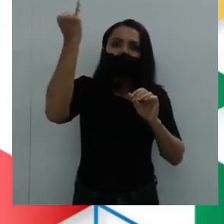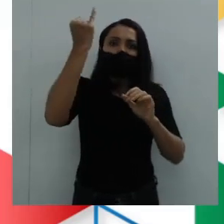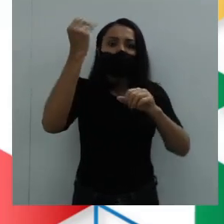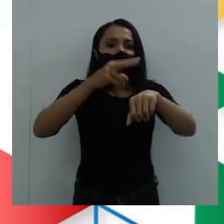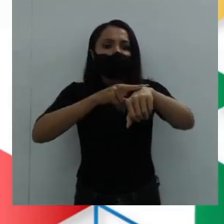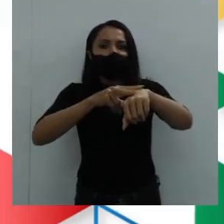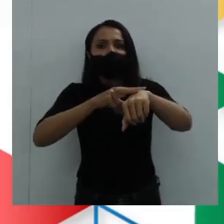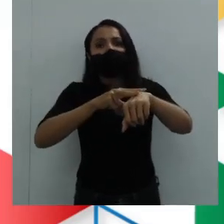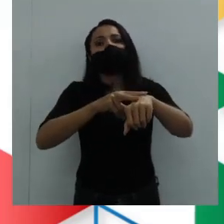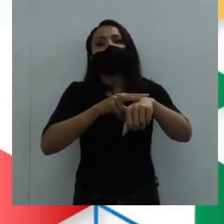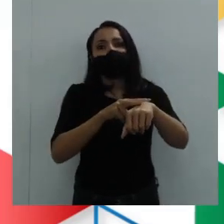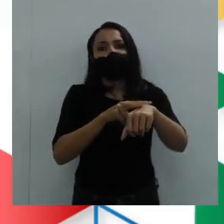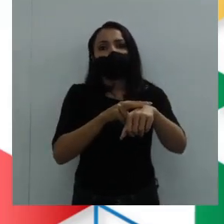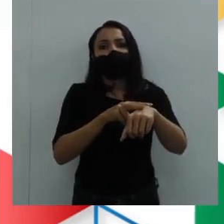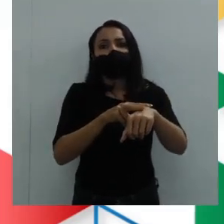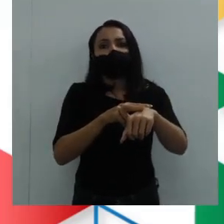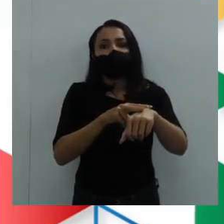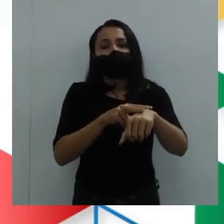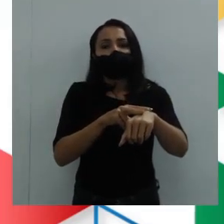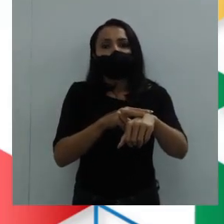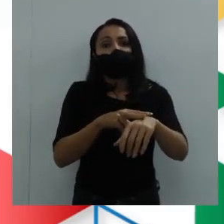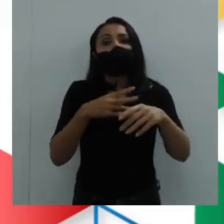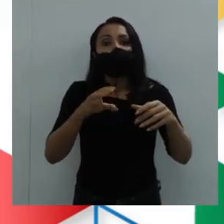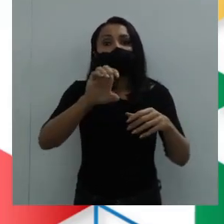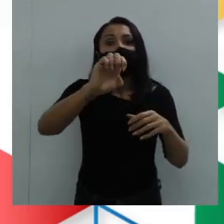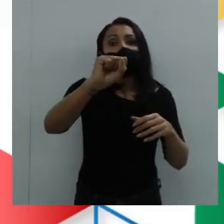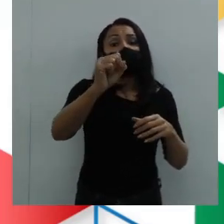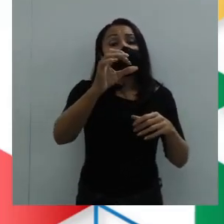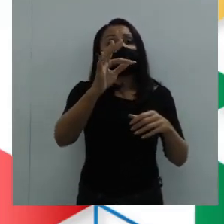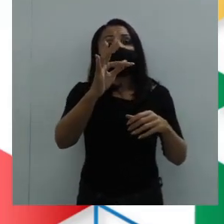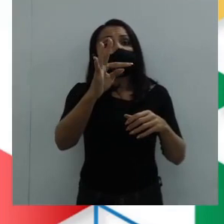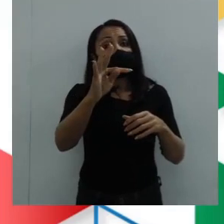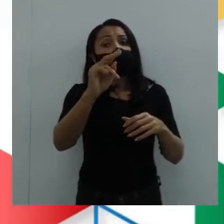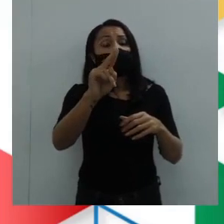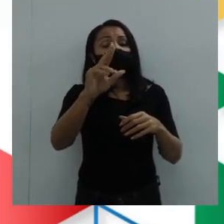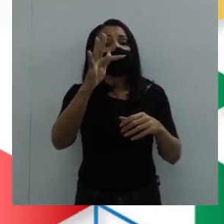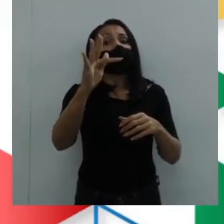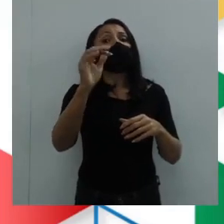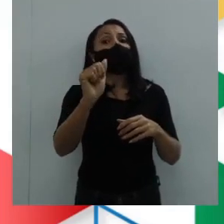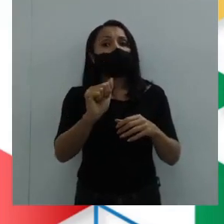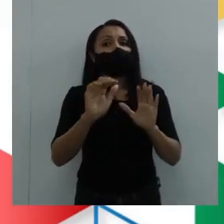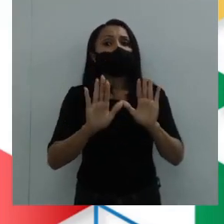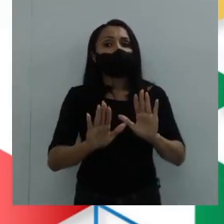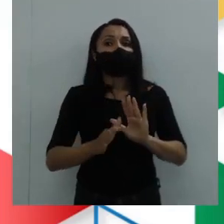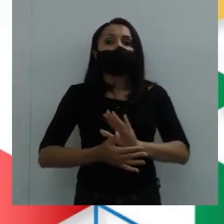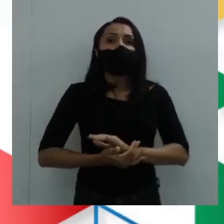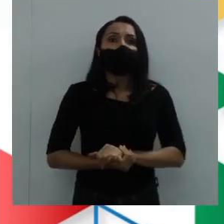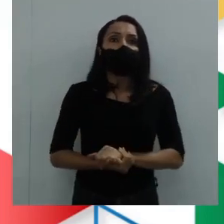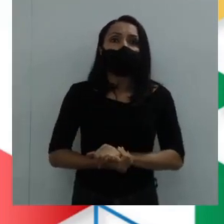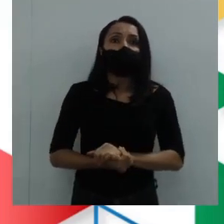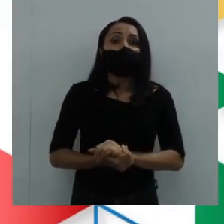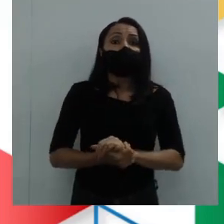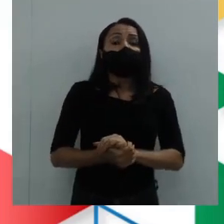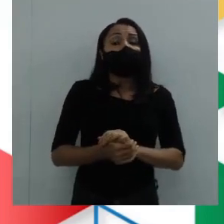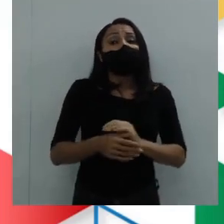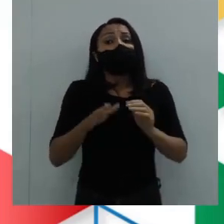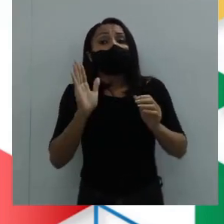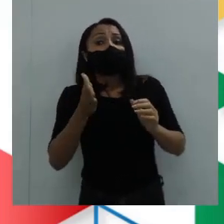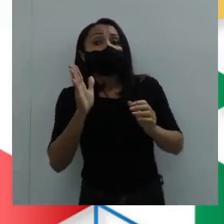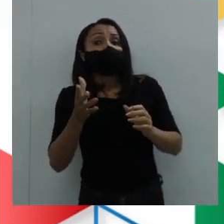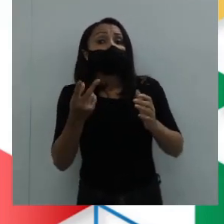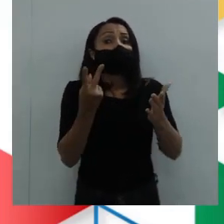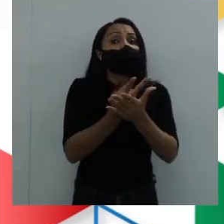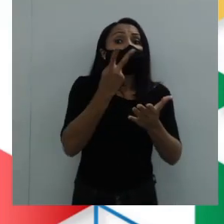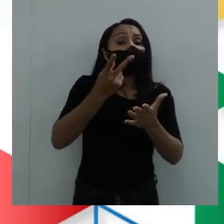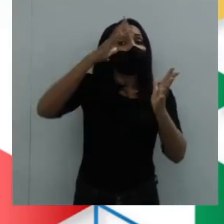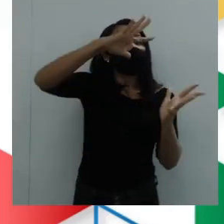vegetais serem produzidos. Isso aí é a estufa. Já o efeito estufa que tem com a Terra, que acontece, é